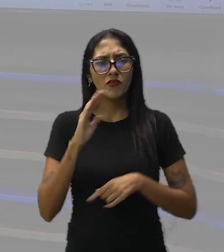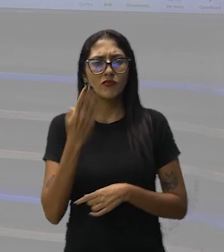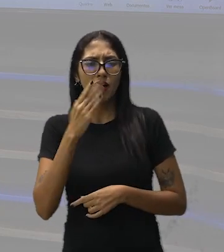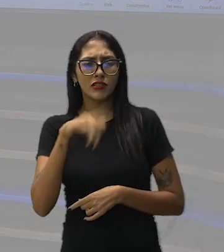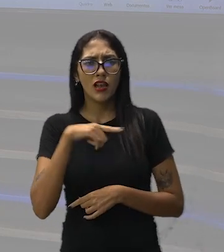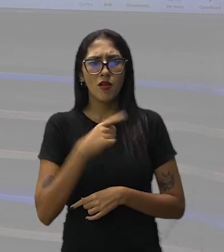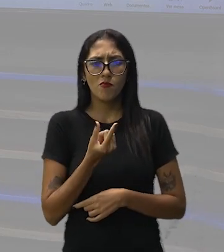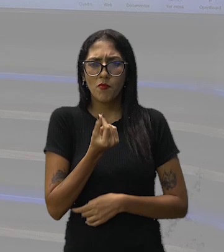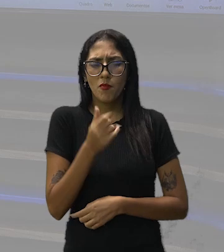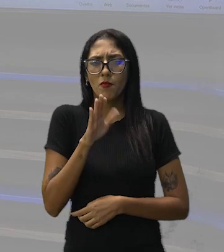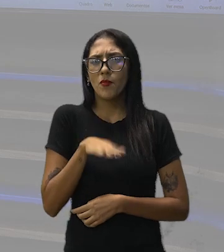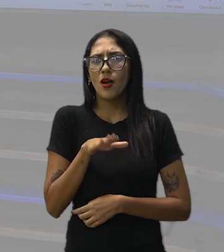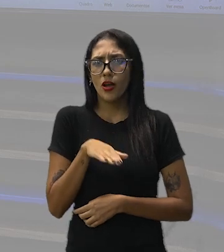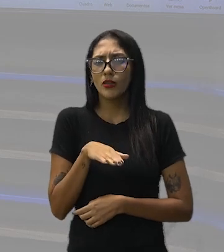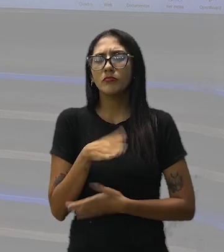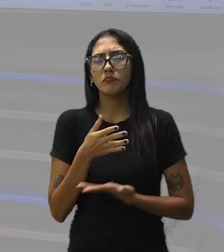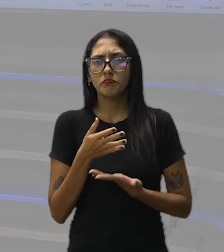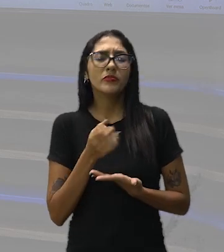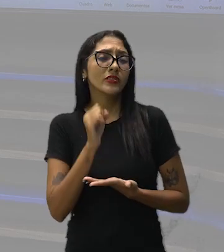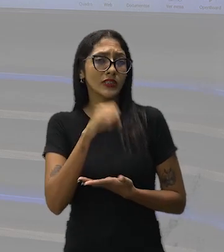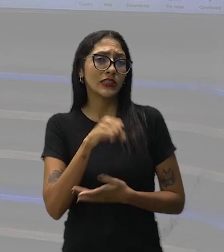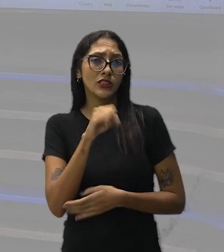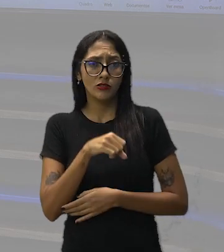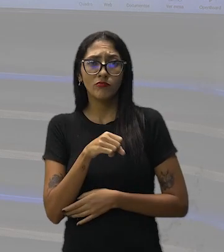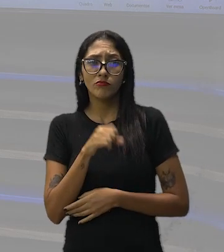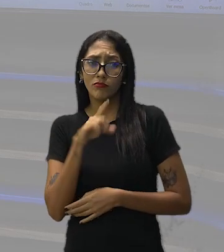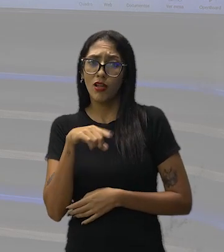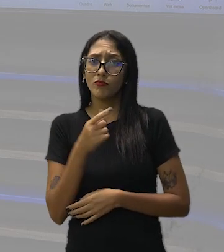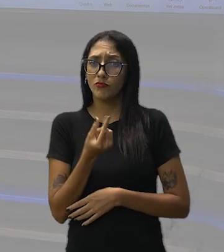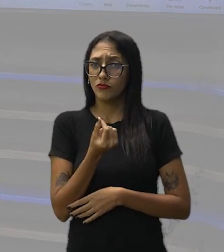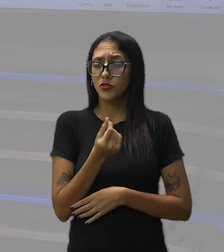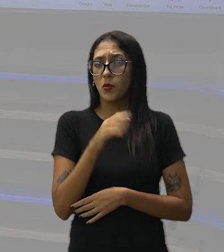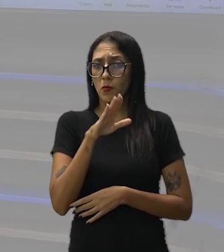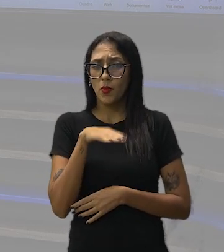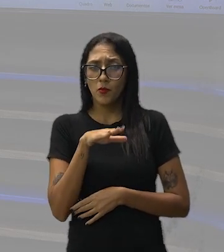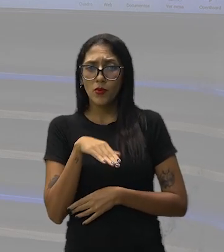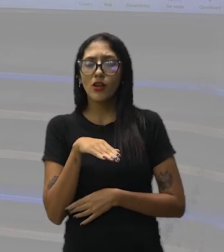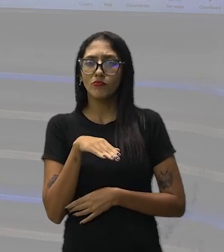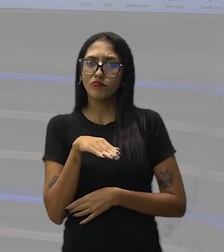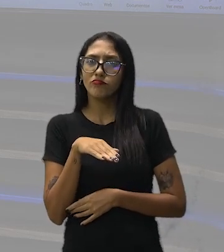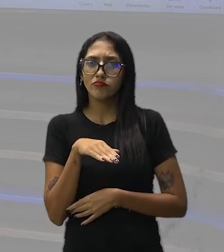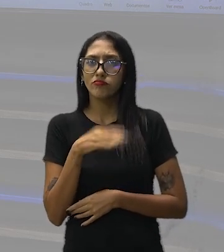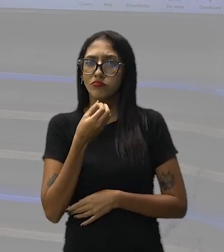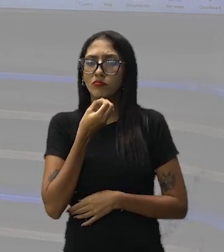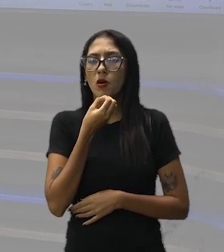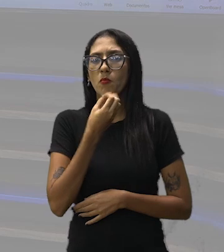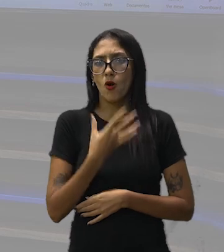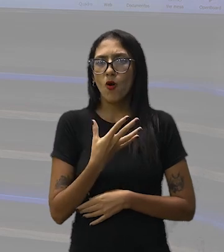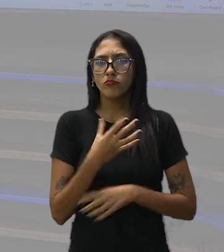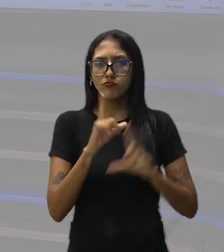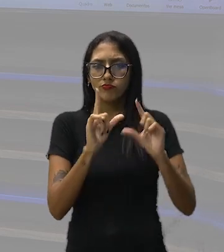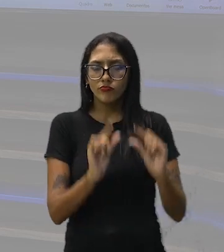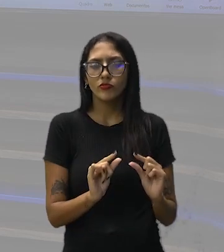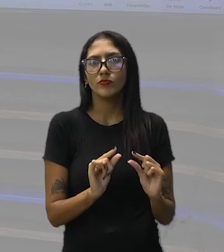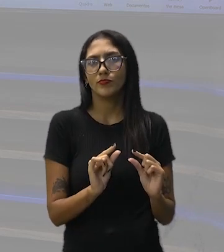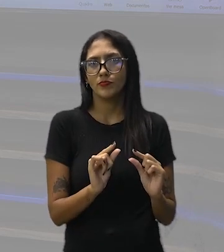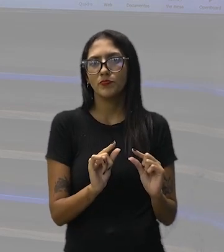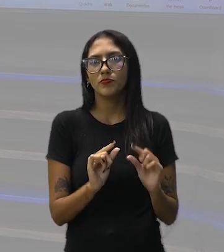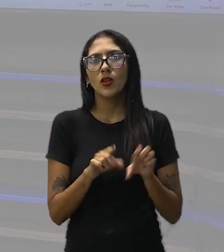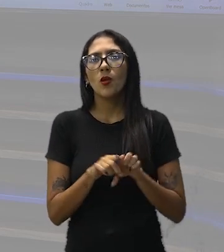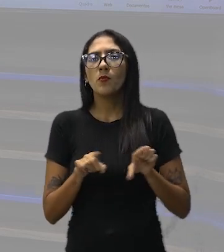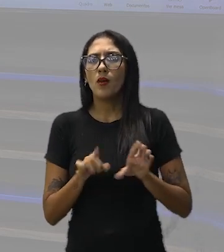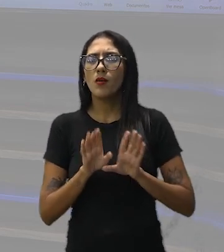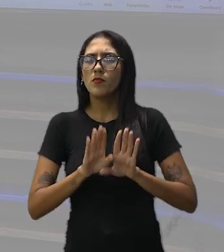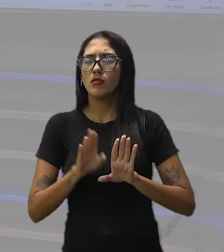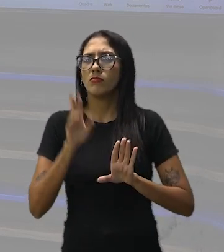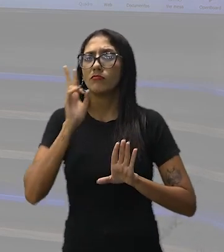mais barato. Com certeza é mais barato, com certeza você vai pagar um valor menor por ele. Mas